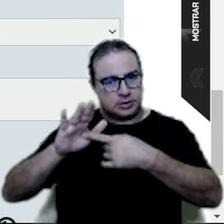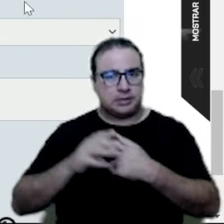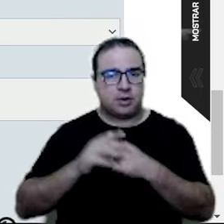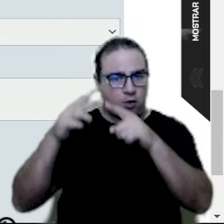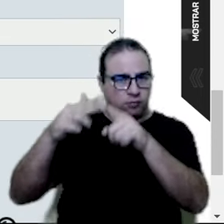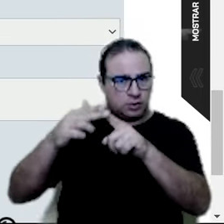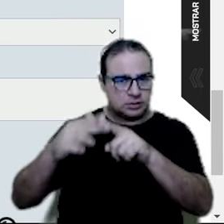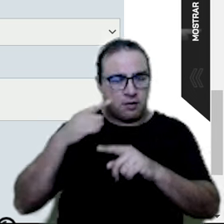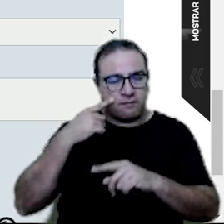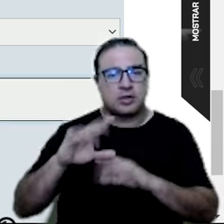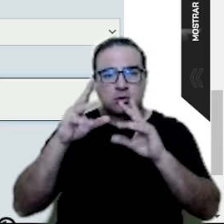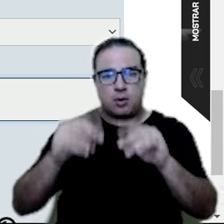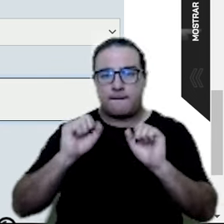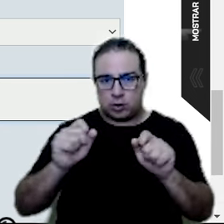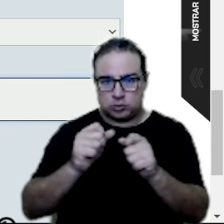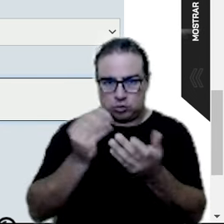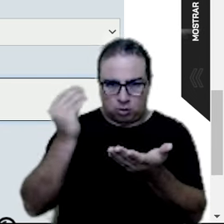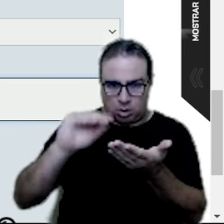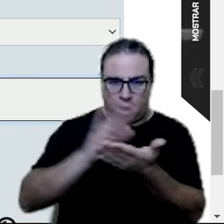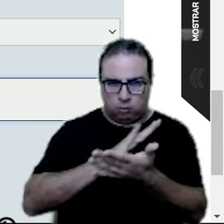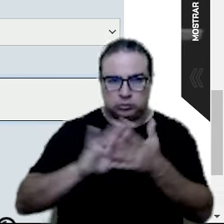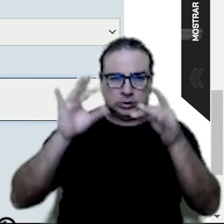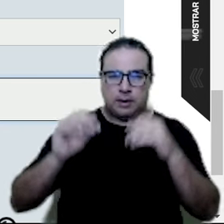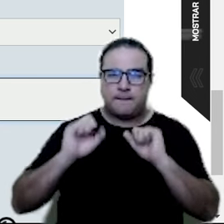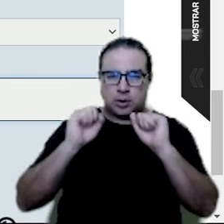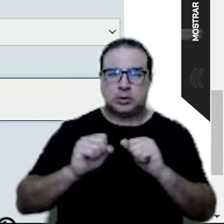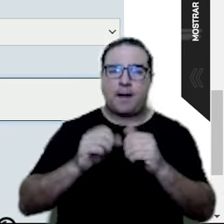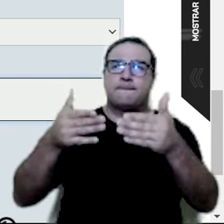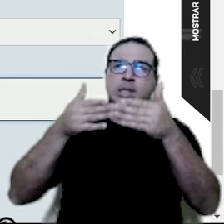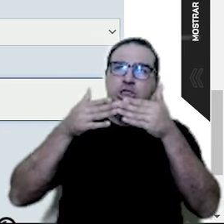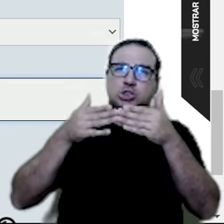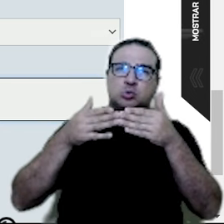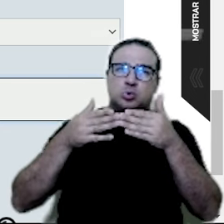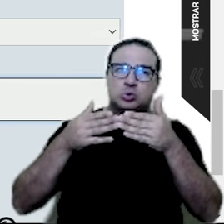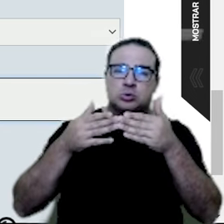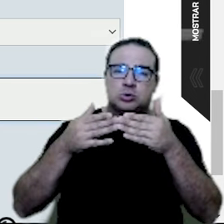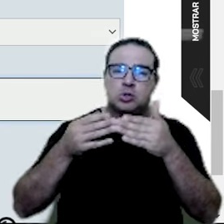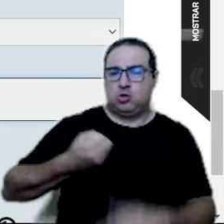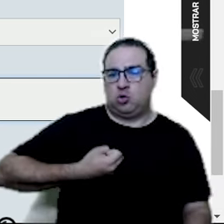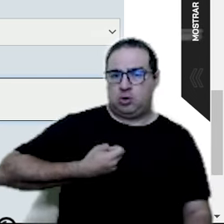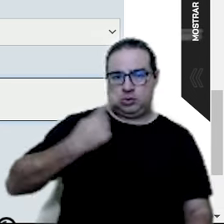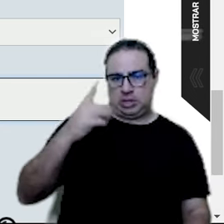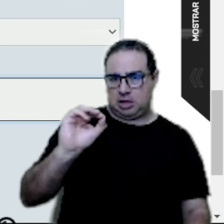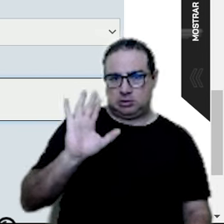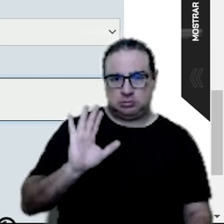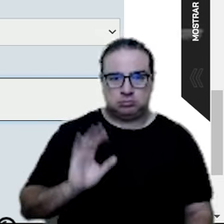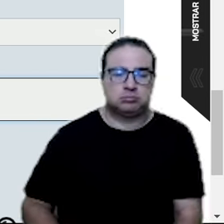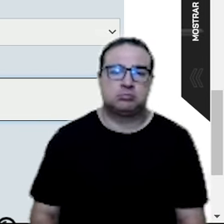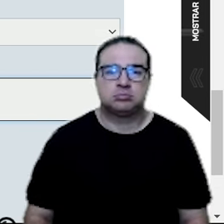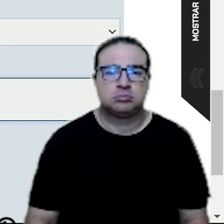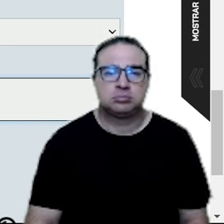aqui venho observações posso inserir alguma observação Vou colocar aqui pedido número